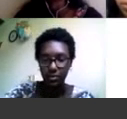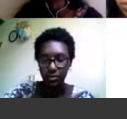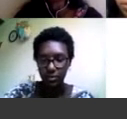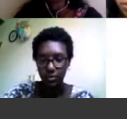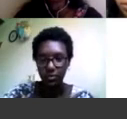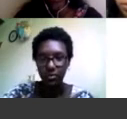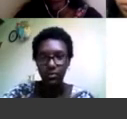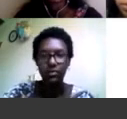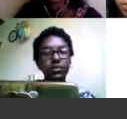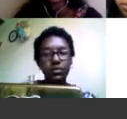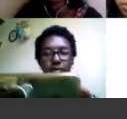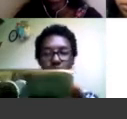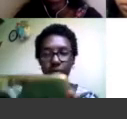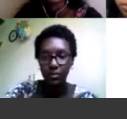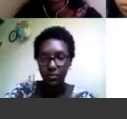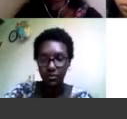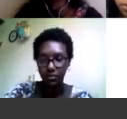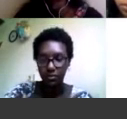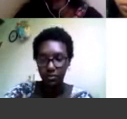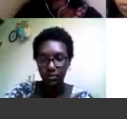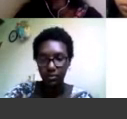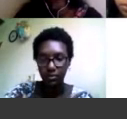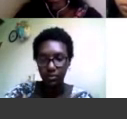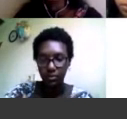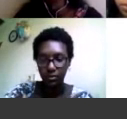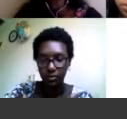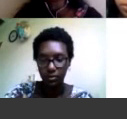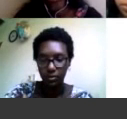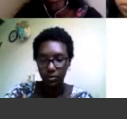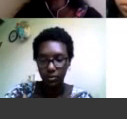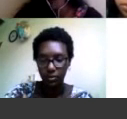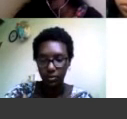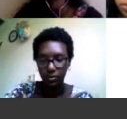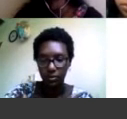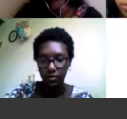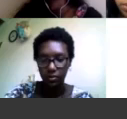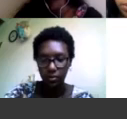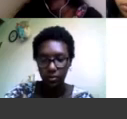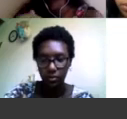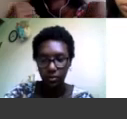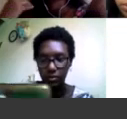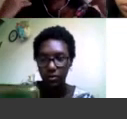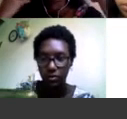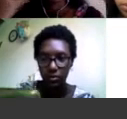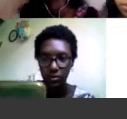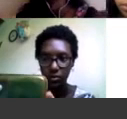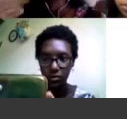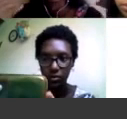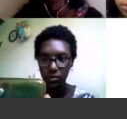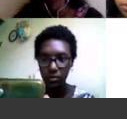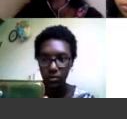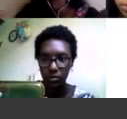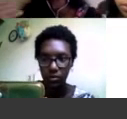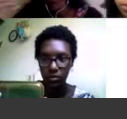muito propício, né, para essa parceria com o PIBID, para exercitarmos essa questão das relações